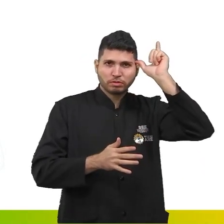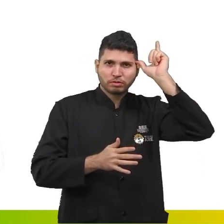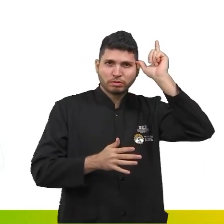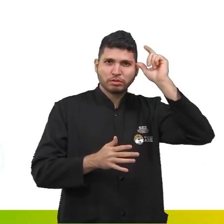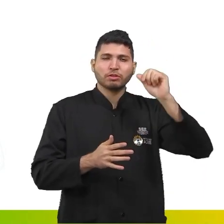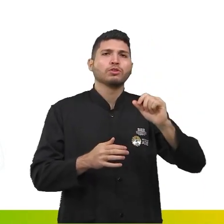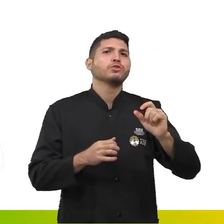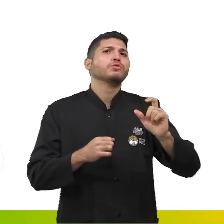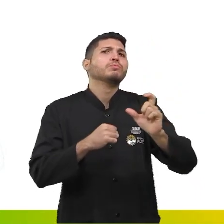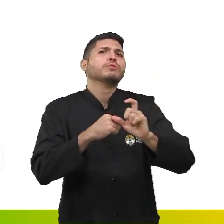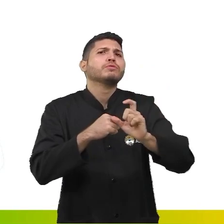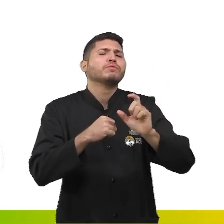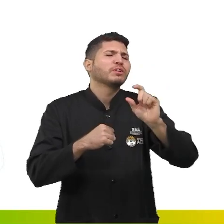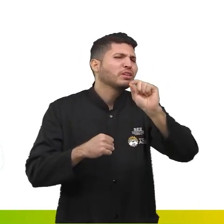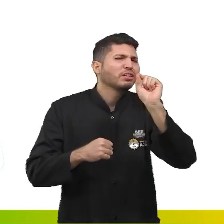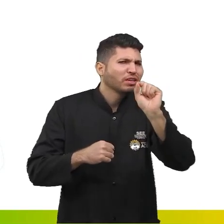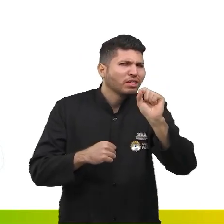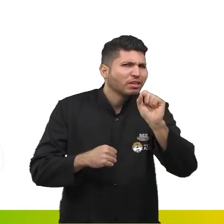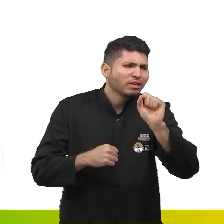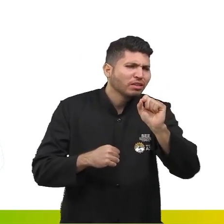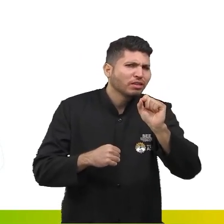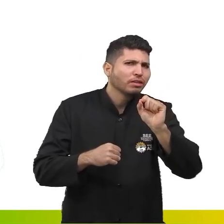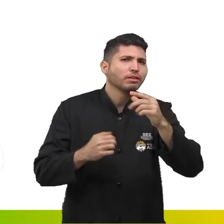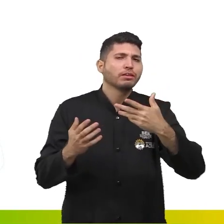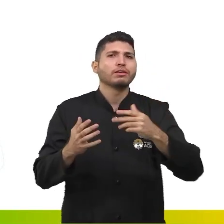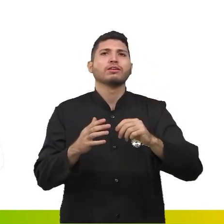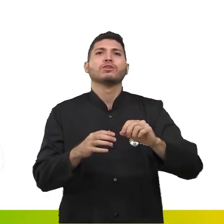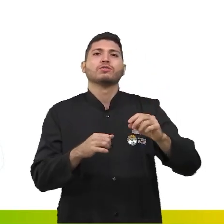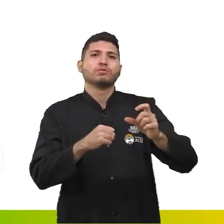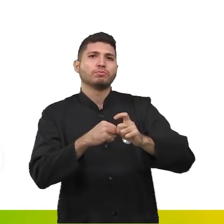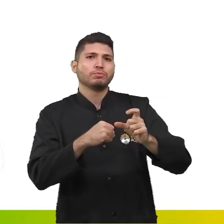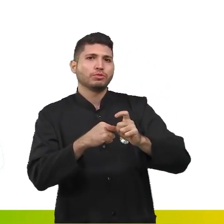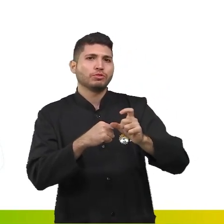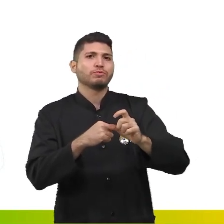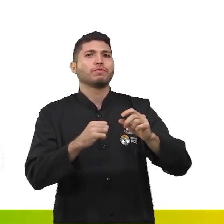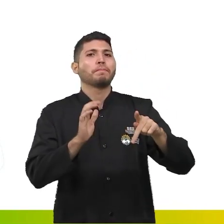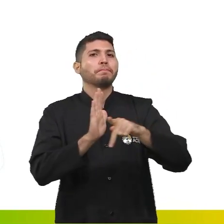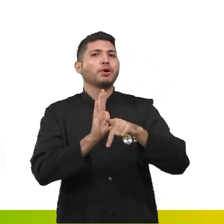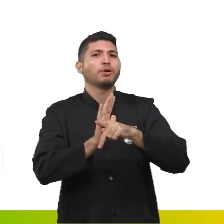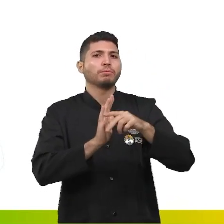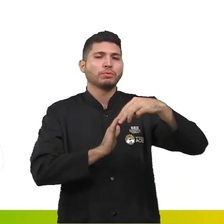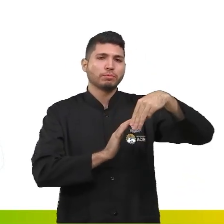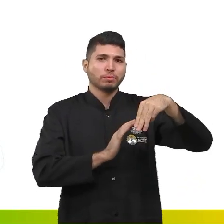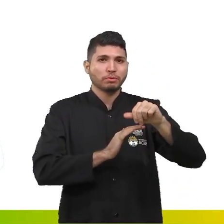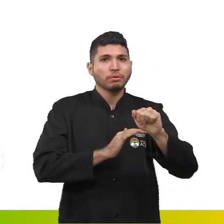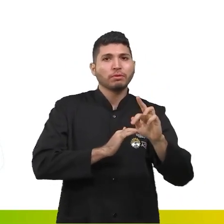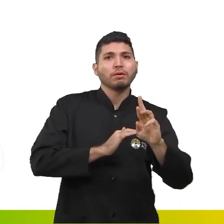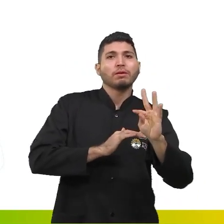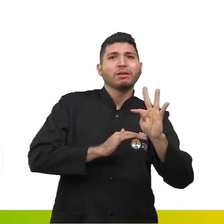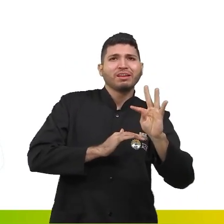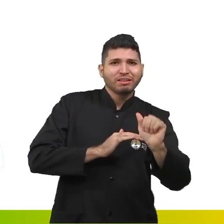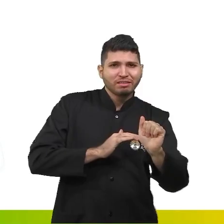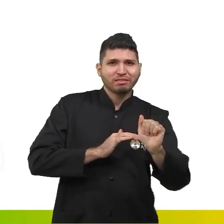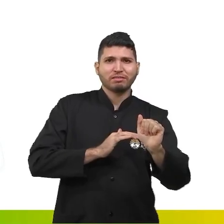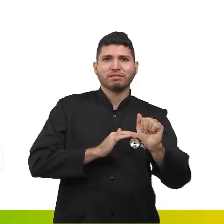o substantivo? Marta, um substantivo próprio. Analisamos, falamos disso. Ela é um nome próprio. Aí esse ayer, que é o ontem,